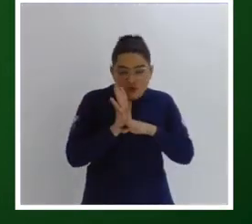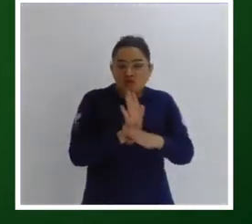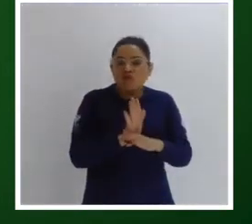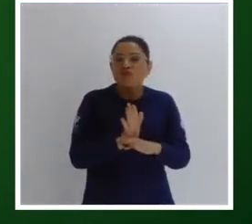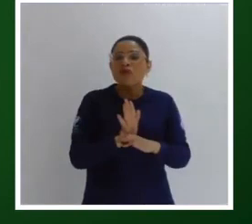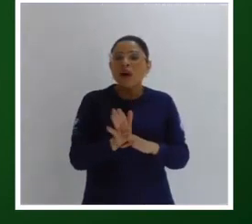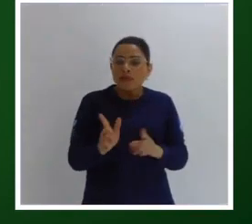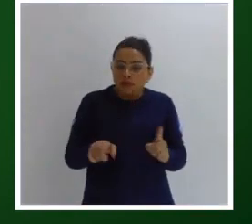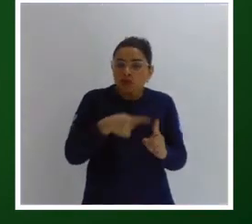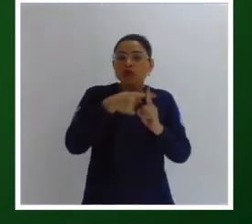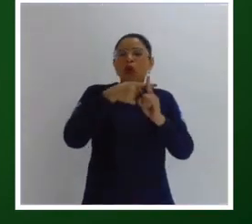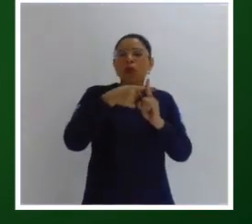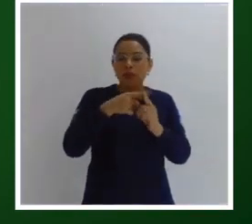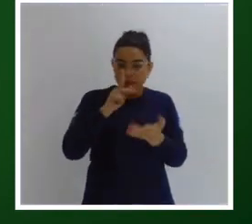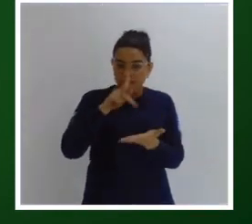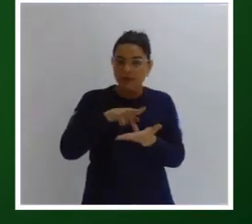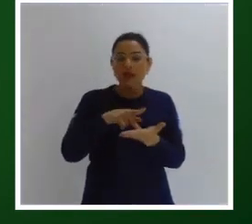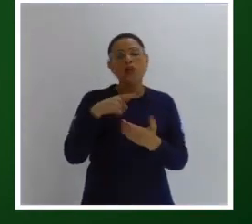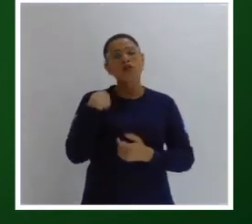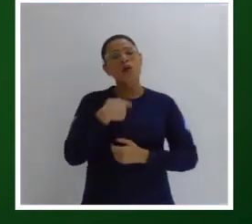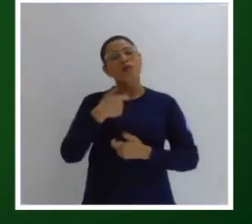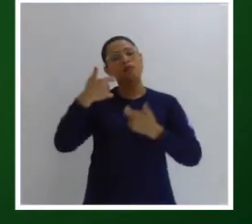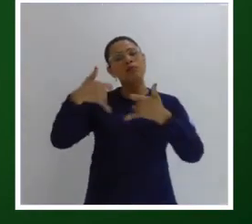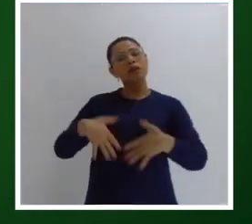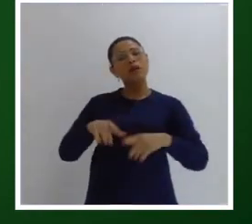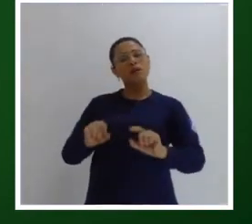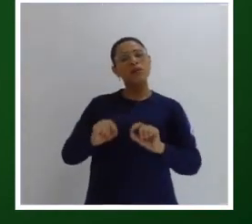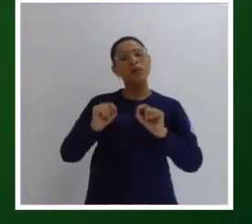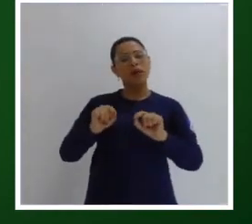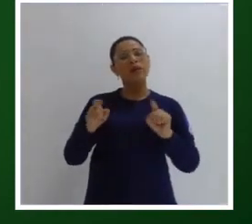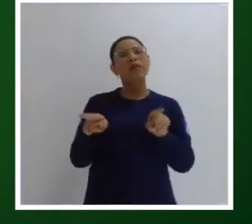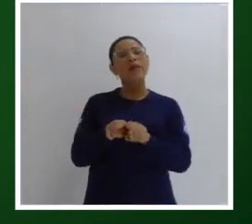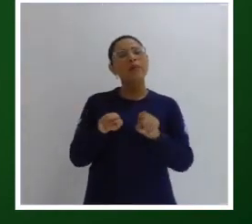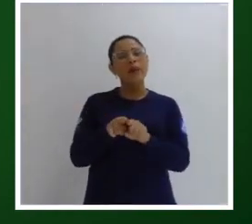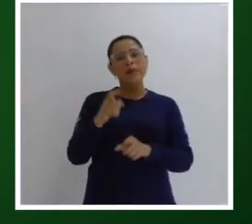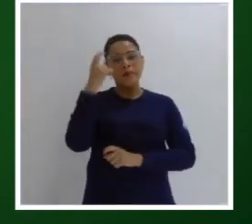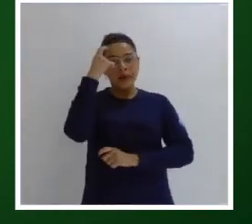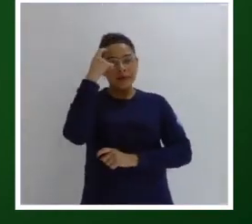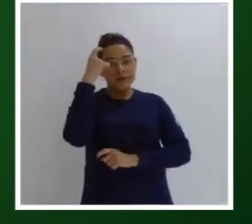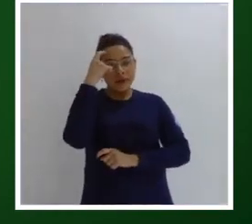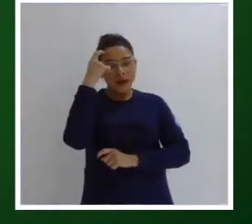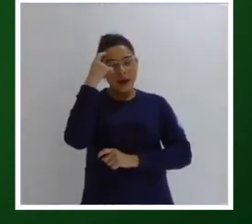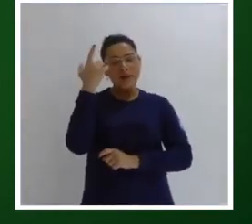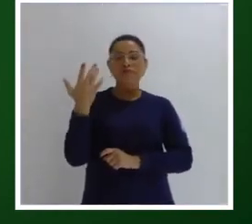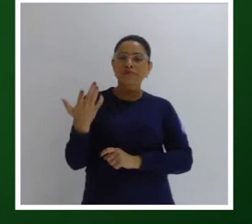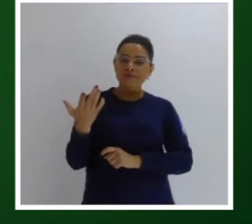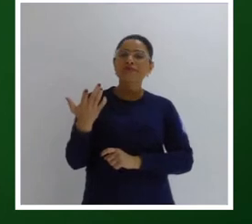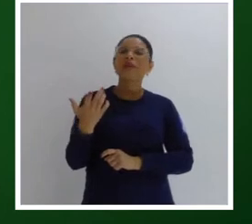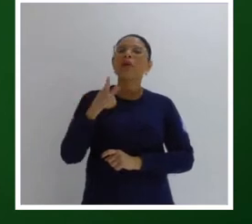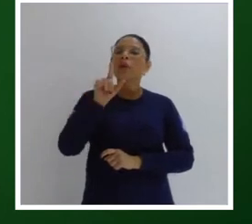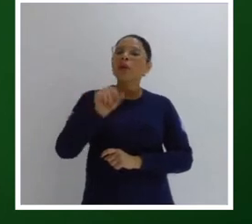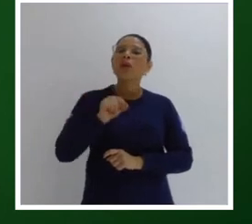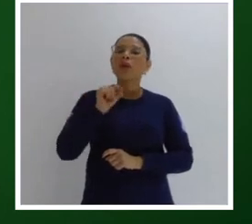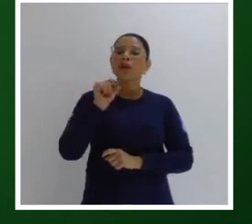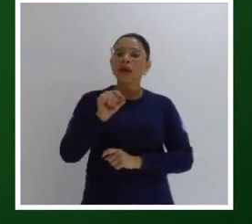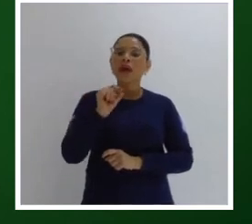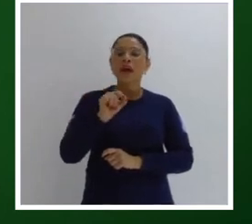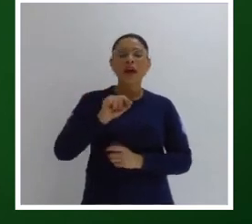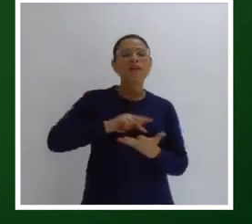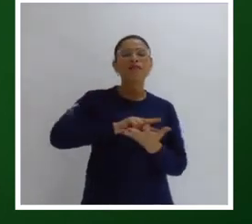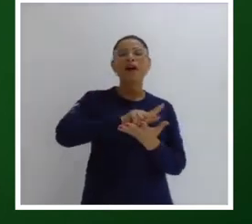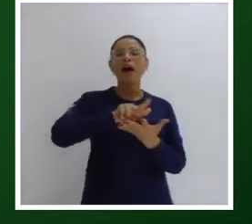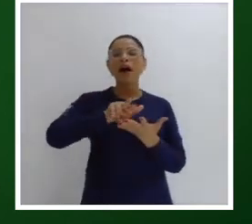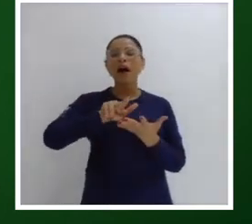nós estamos falando e temos que pensar na questão tão polêmica né que é sobre a questão da homogeneidade